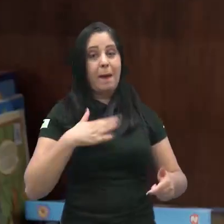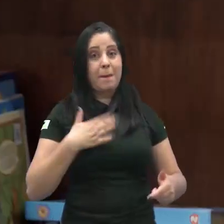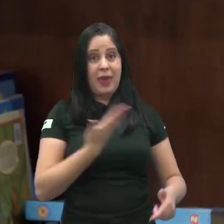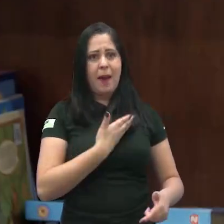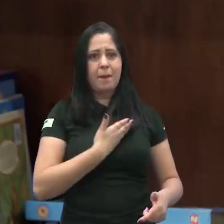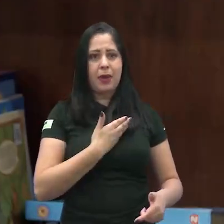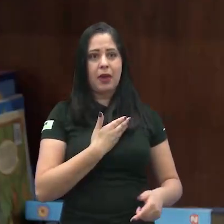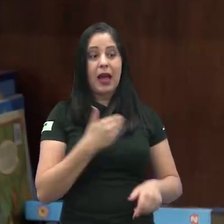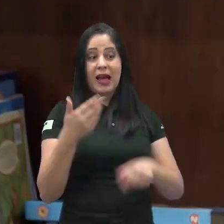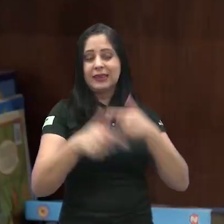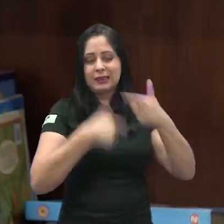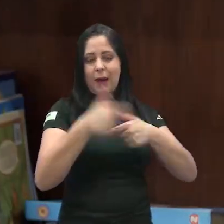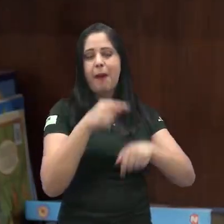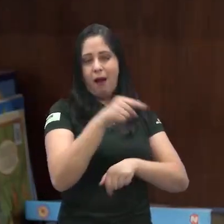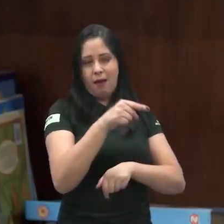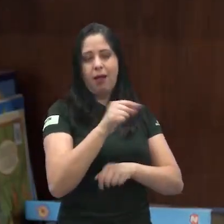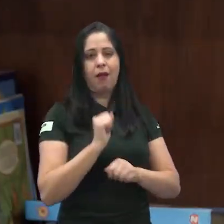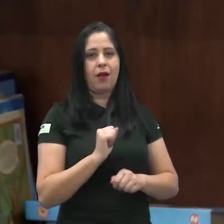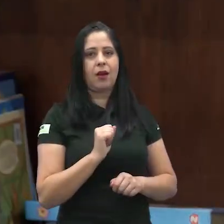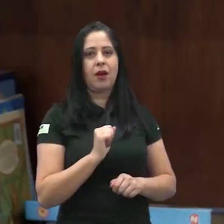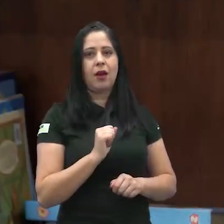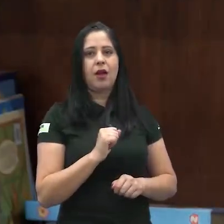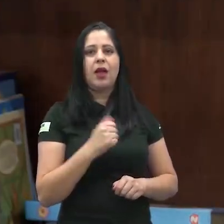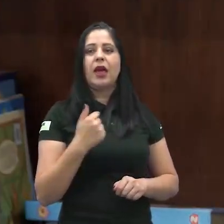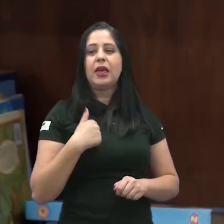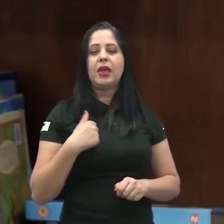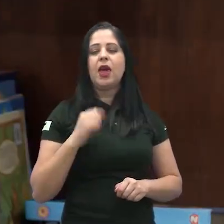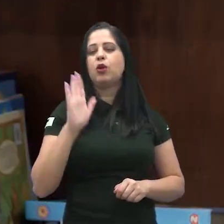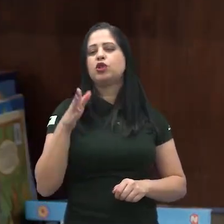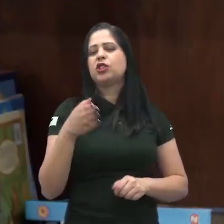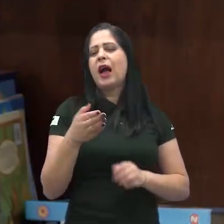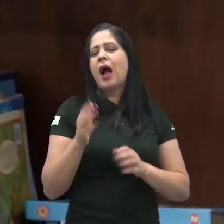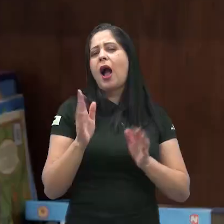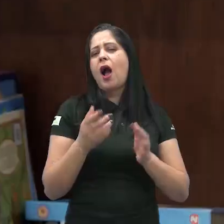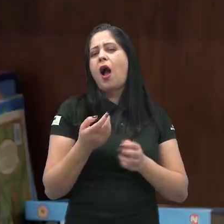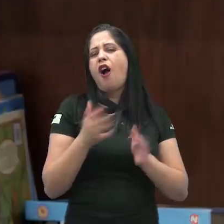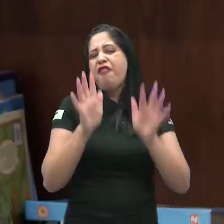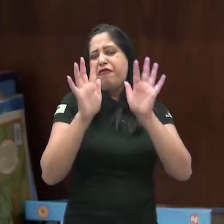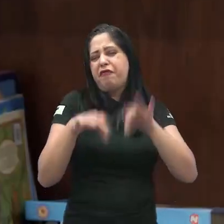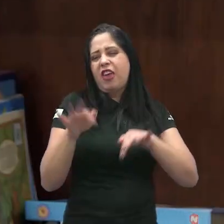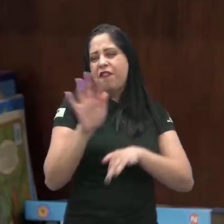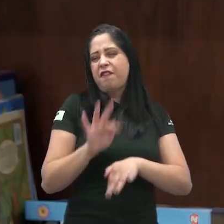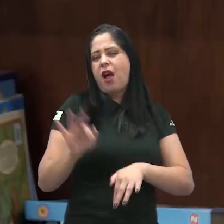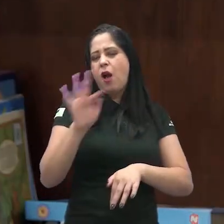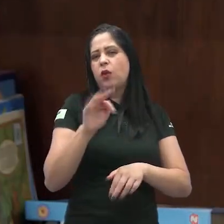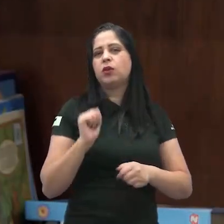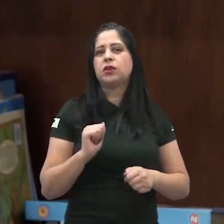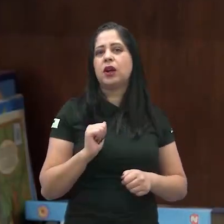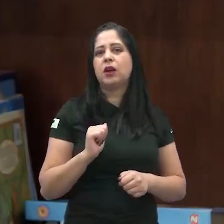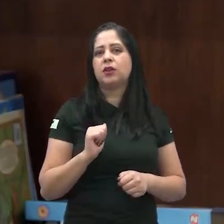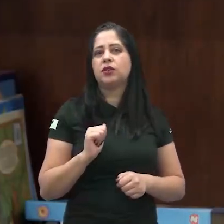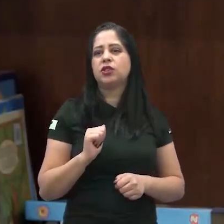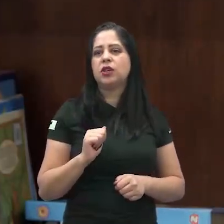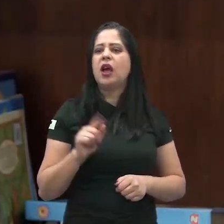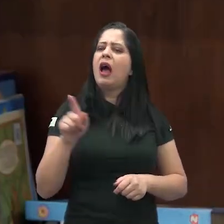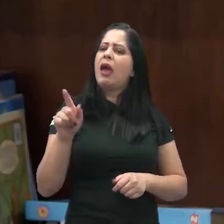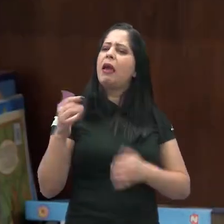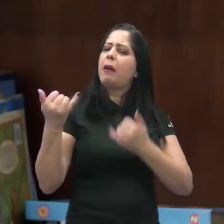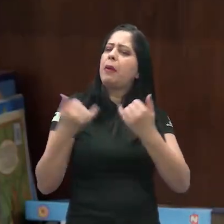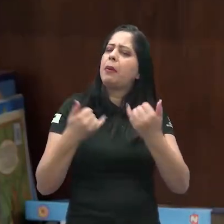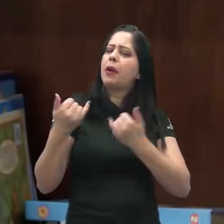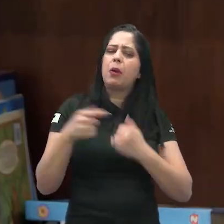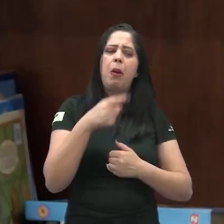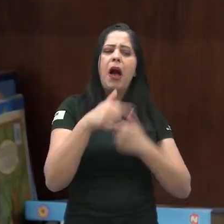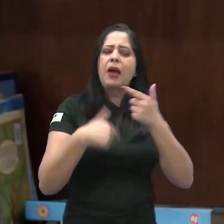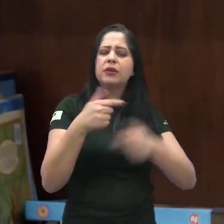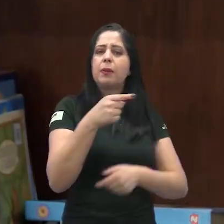já trabalhava no Éden Lar e eu estava no 4º semestre da faculdade e ela comentou que ela trabalhava